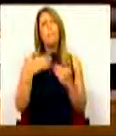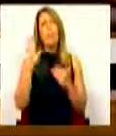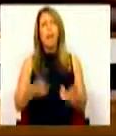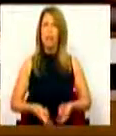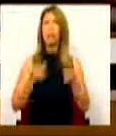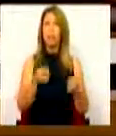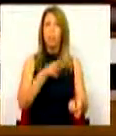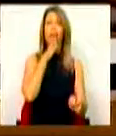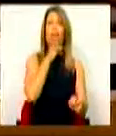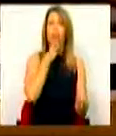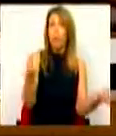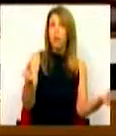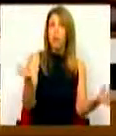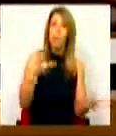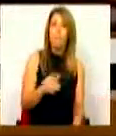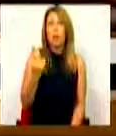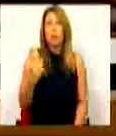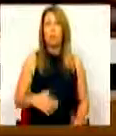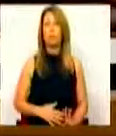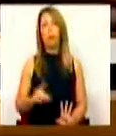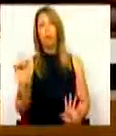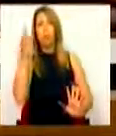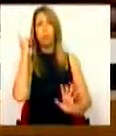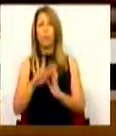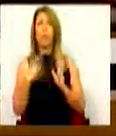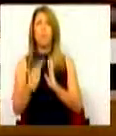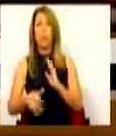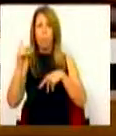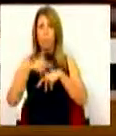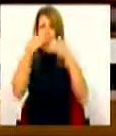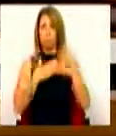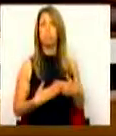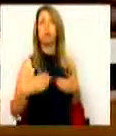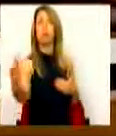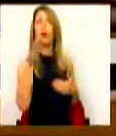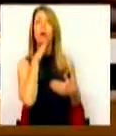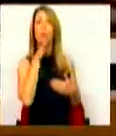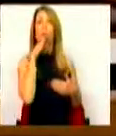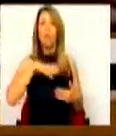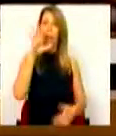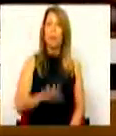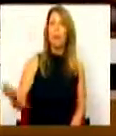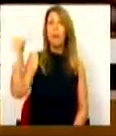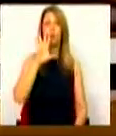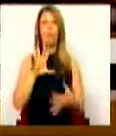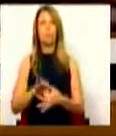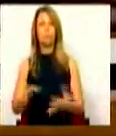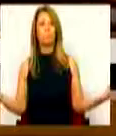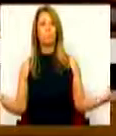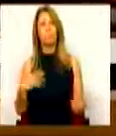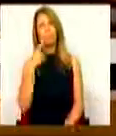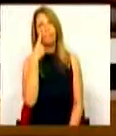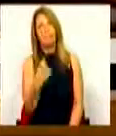ferrovia, é mais um, do que um planeamento de longo prazo da ferrovia nacional. Esta constatação, mais ou menos óbvia de